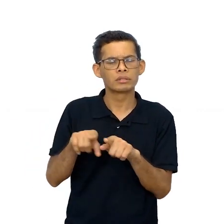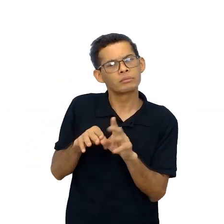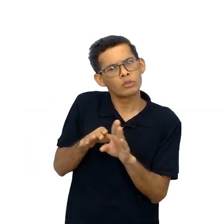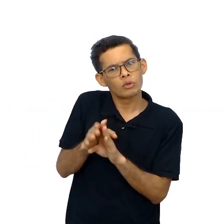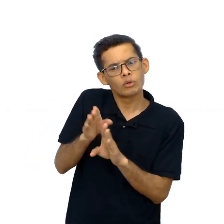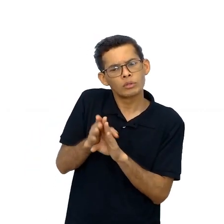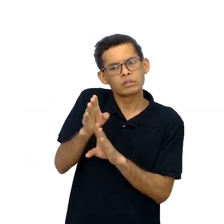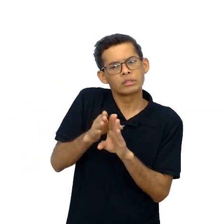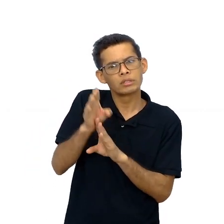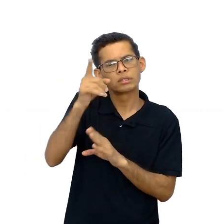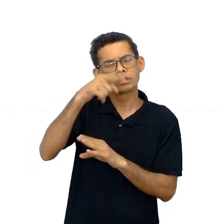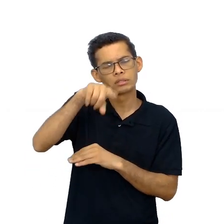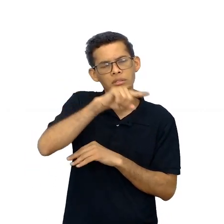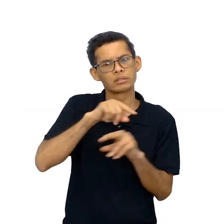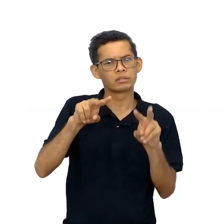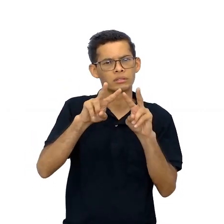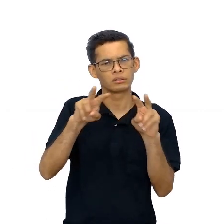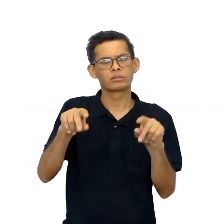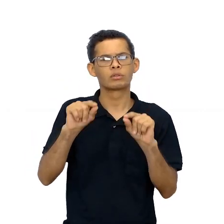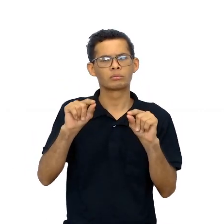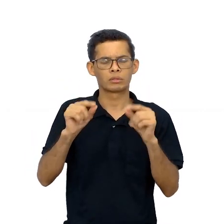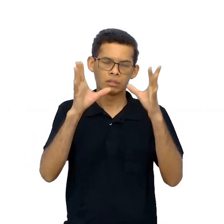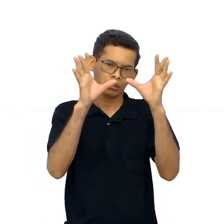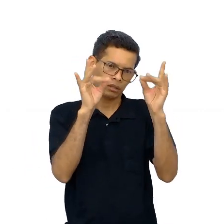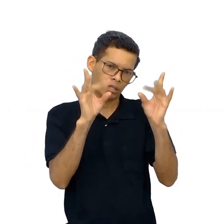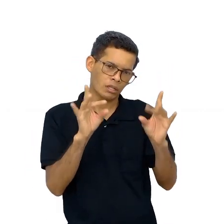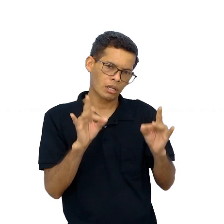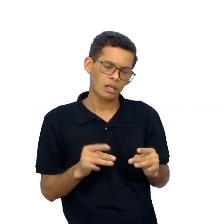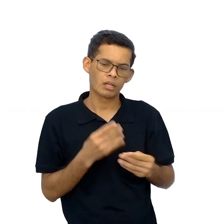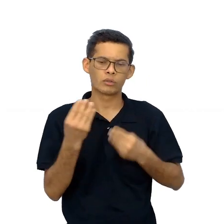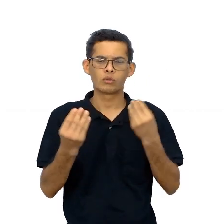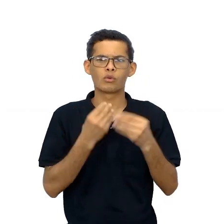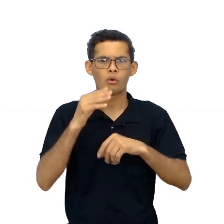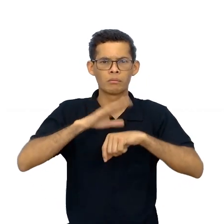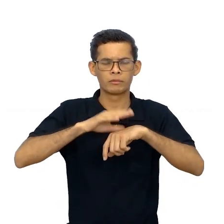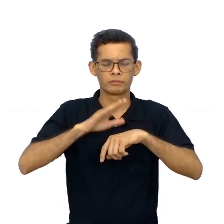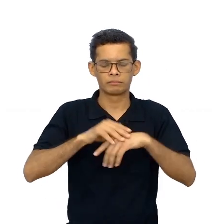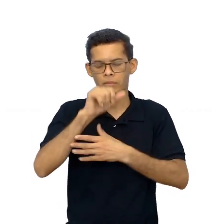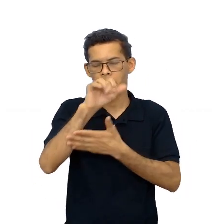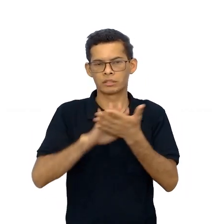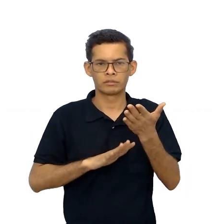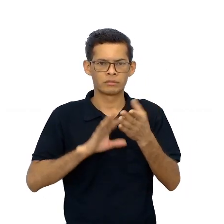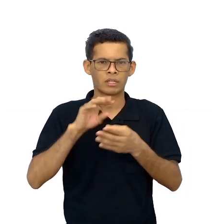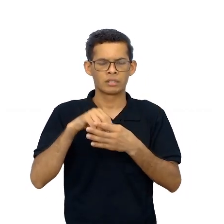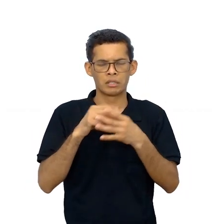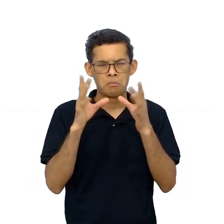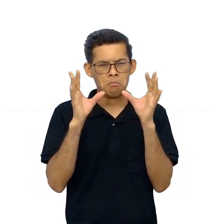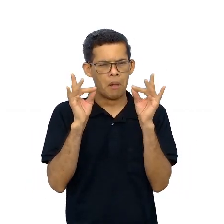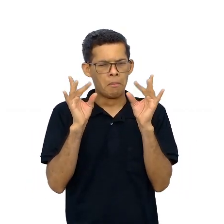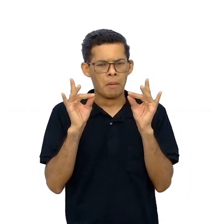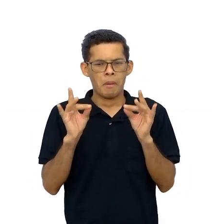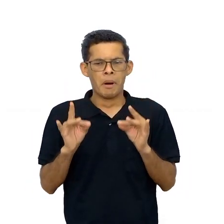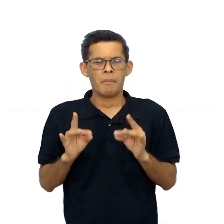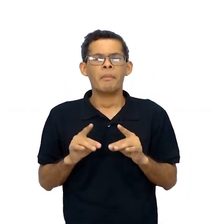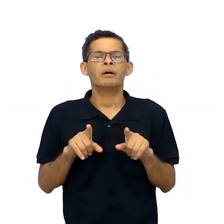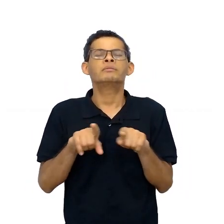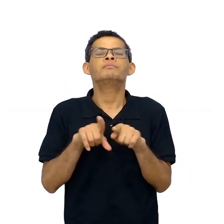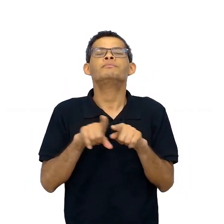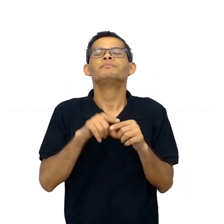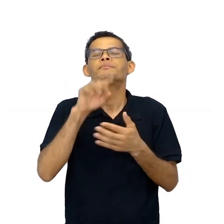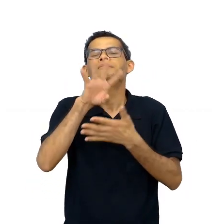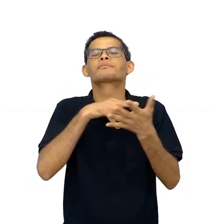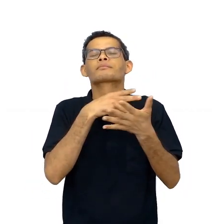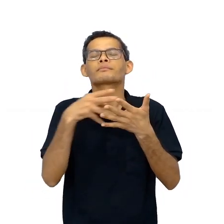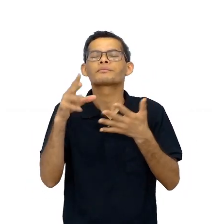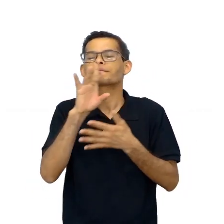vocês forem passar lições para os estudantes, detalhadas de atividades a serem realizadas, por meio de um cronograma, desenvolvimento e data